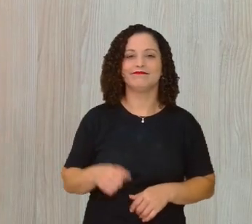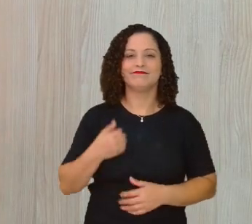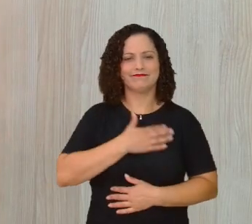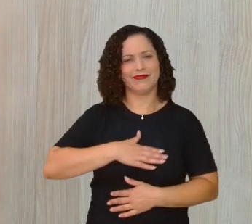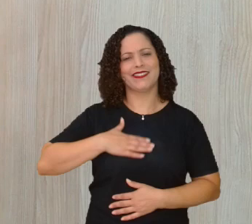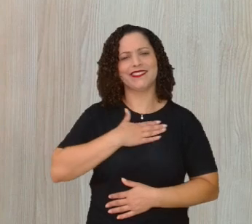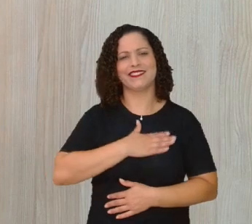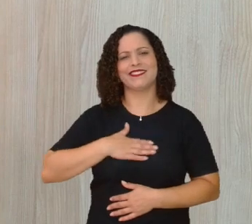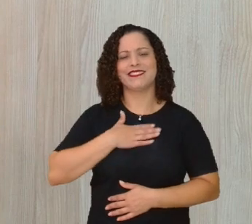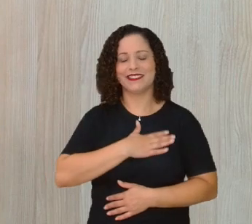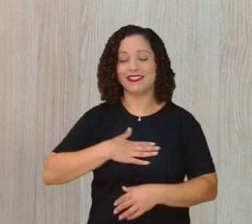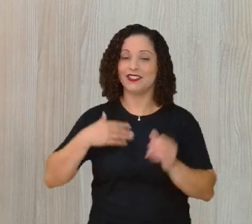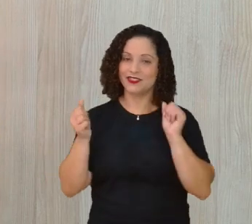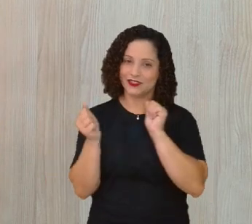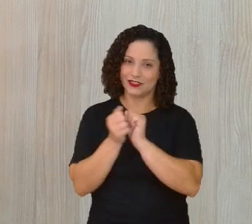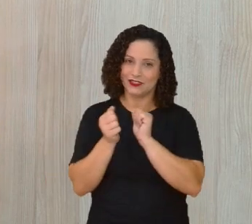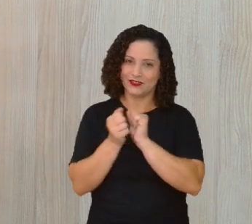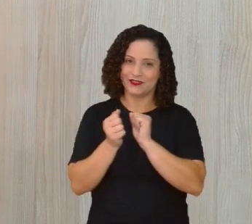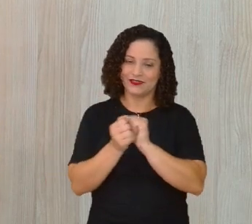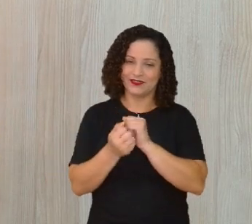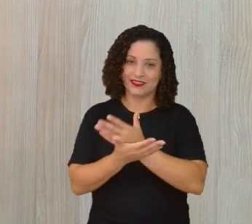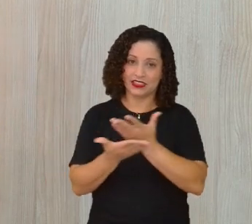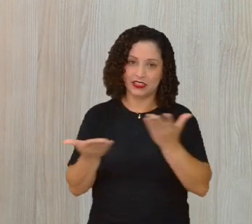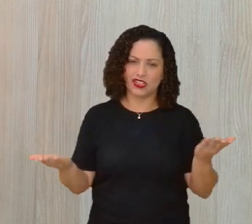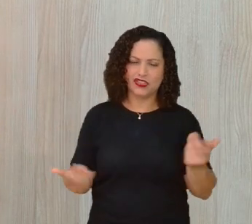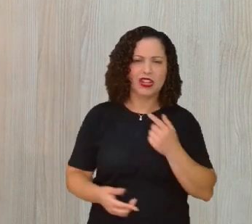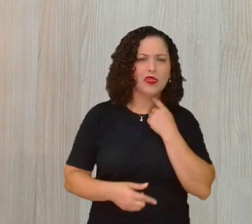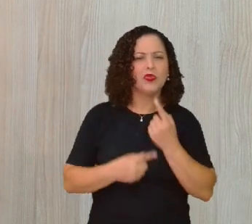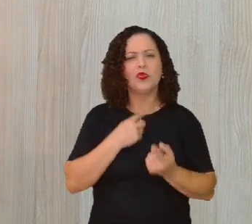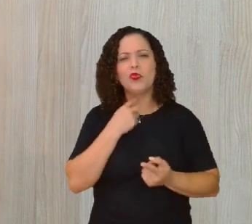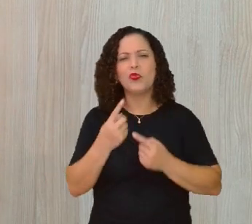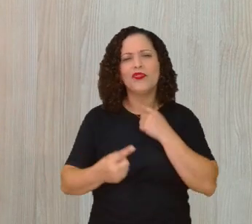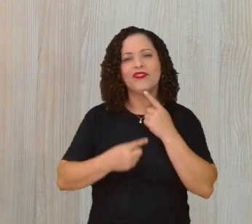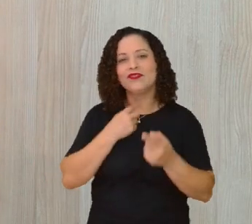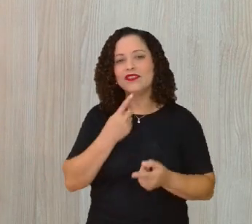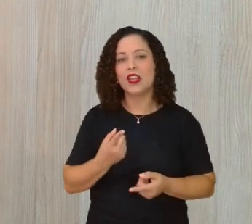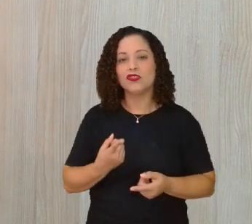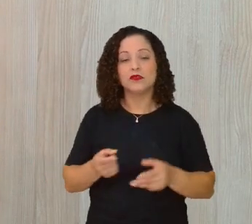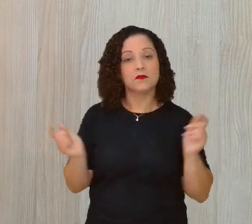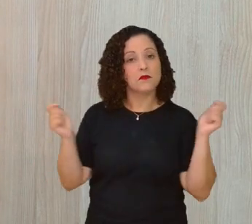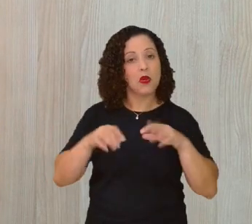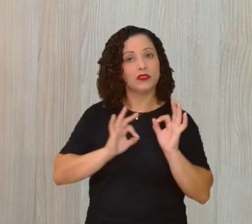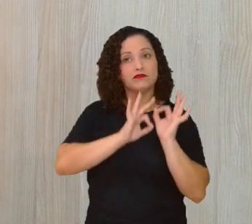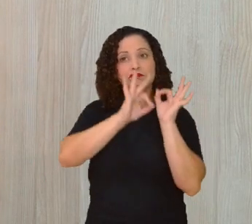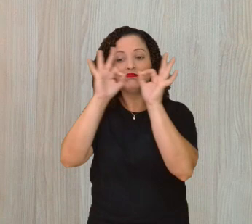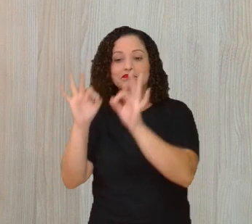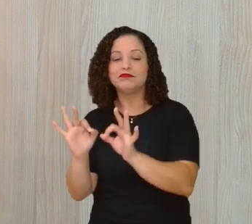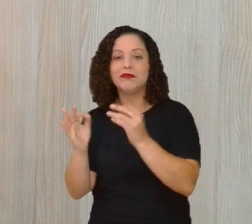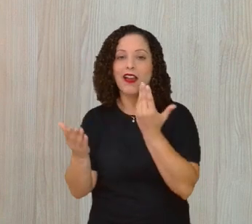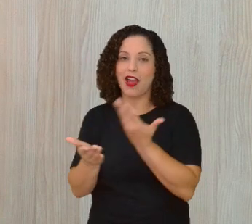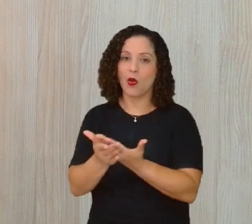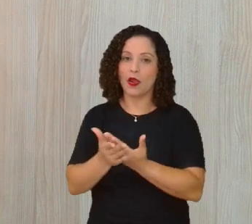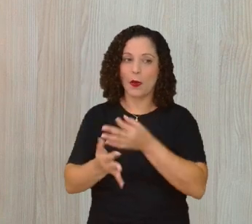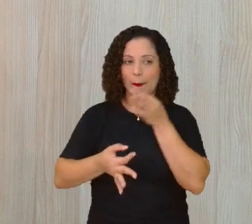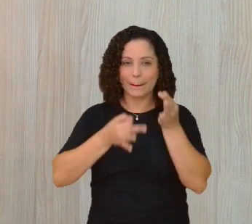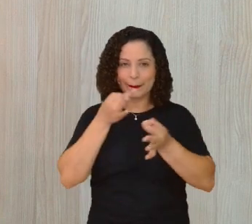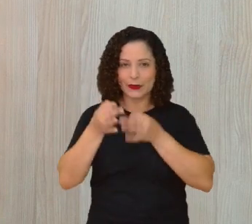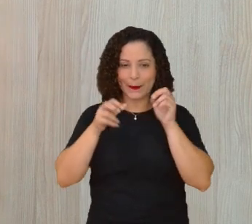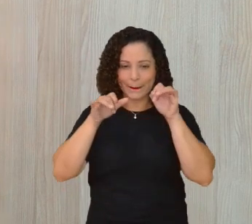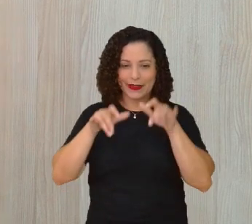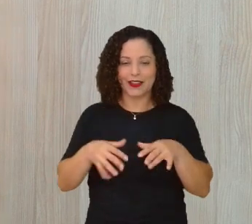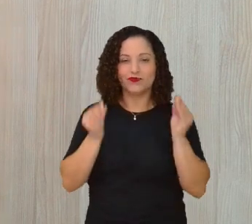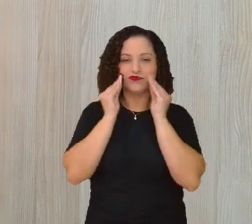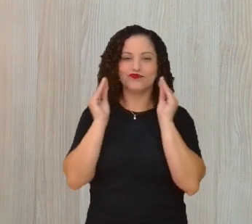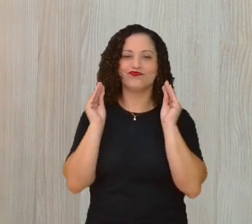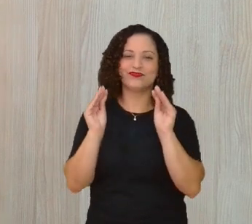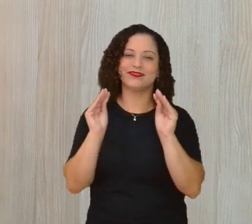um prazer estar aqui. Qualquer dúvida, vocês sempre podem rever as aulas e deixar um comentário pra gente lá, né? Então, um beijo,